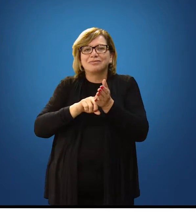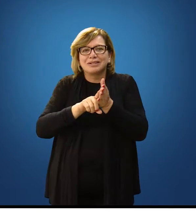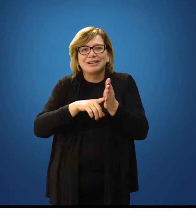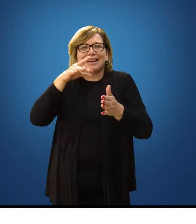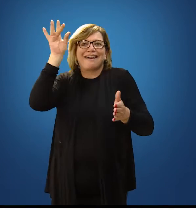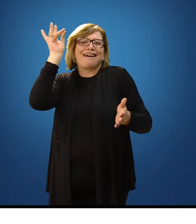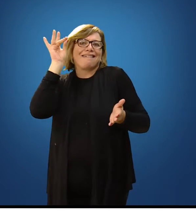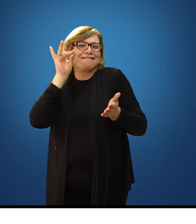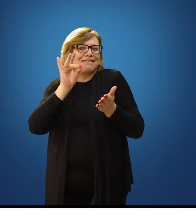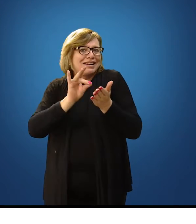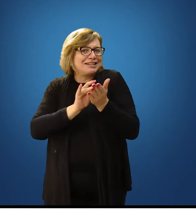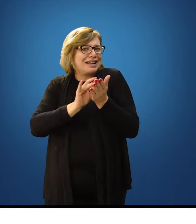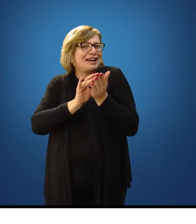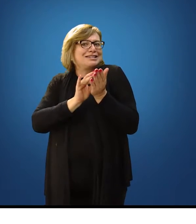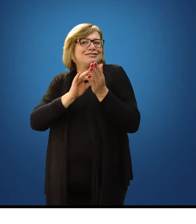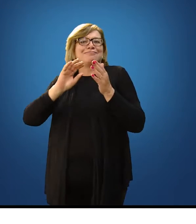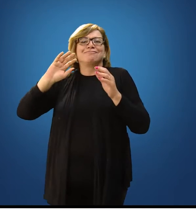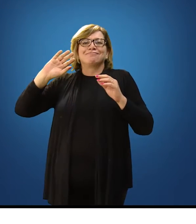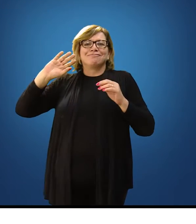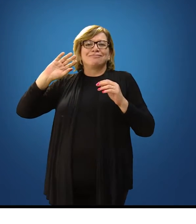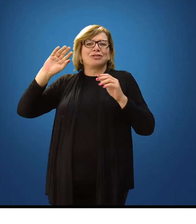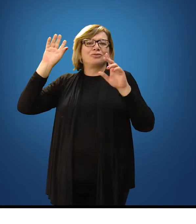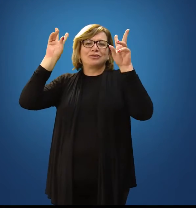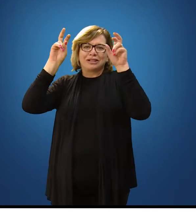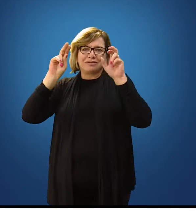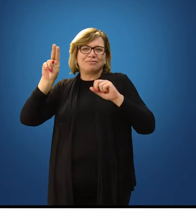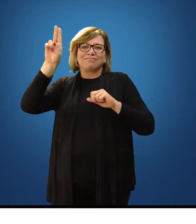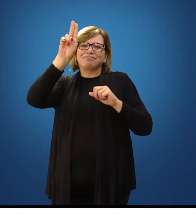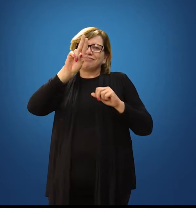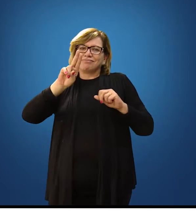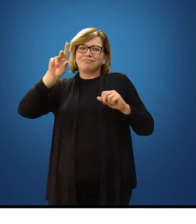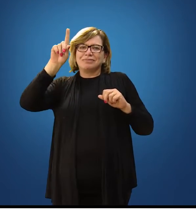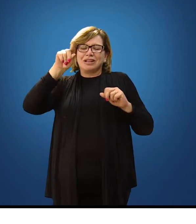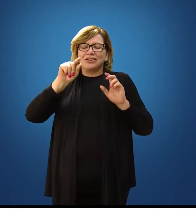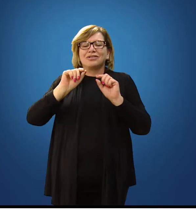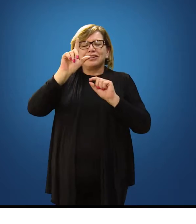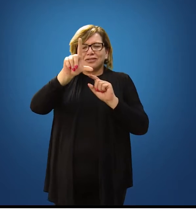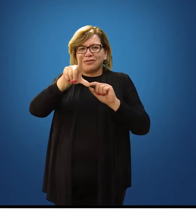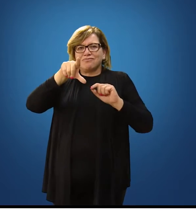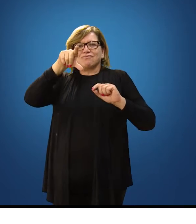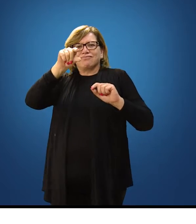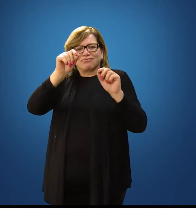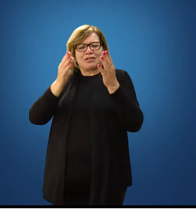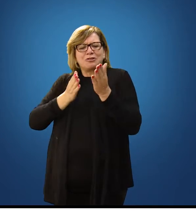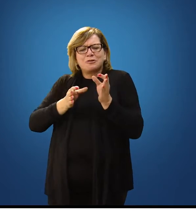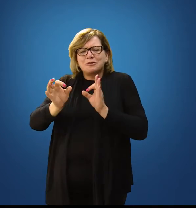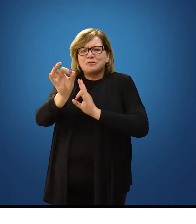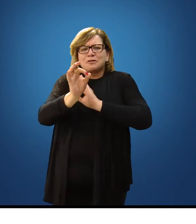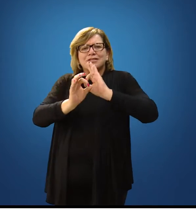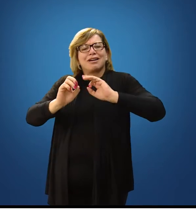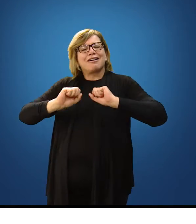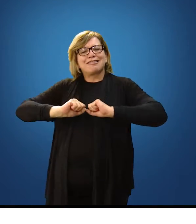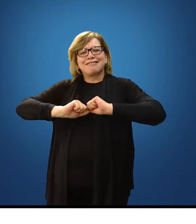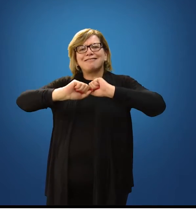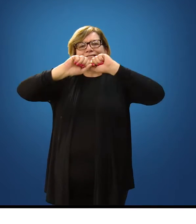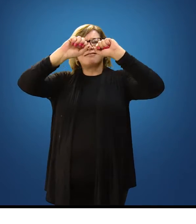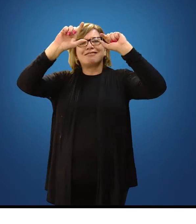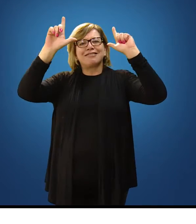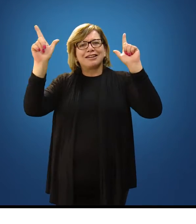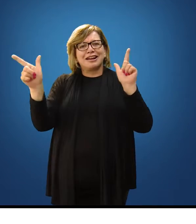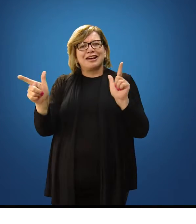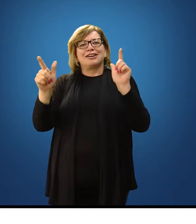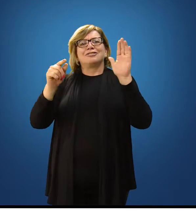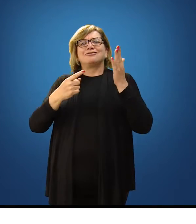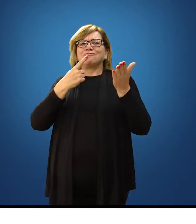na qual esse tema será aplicado. E aí vocês vão conseguir delimitar claramente os propósitos e os